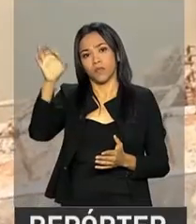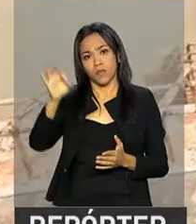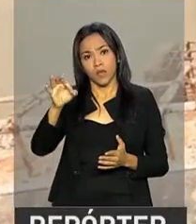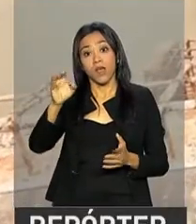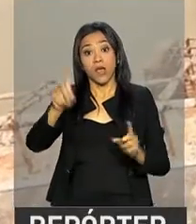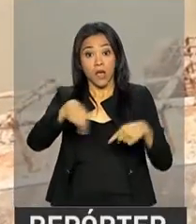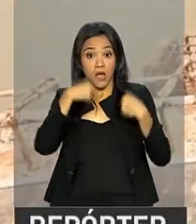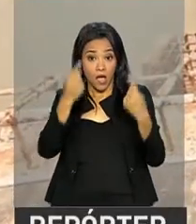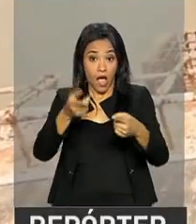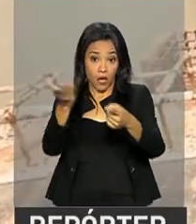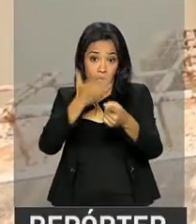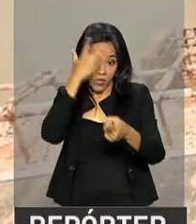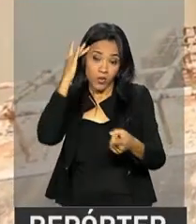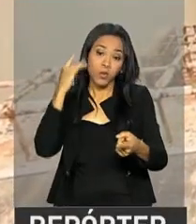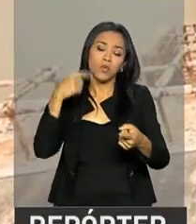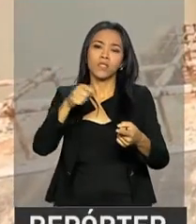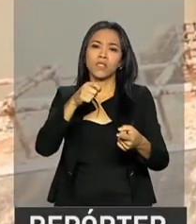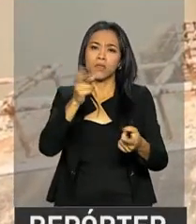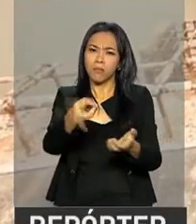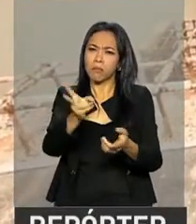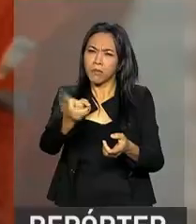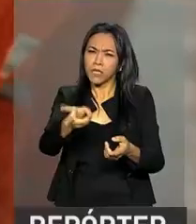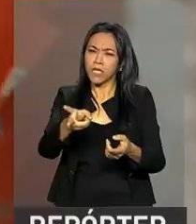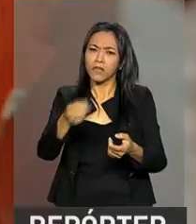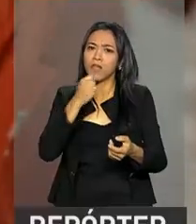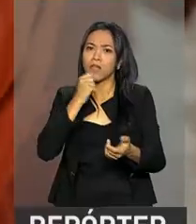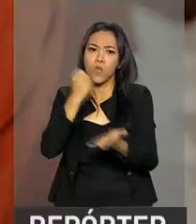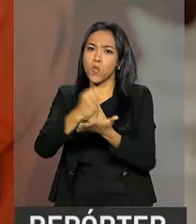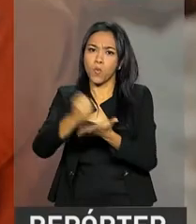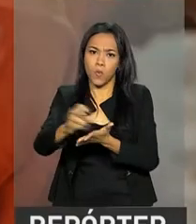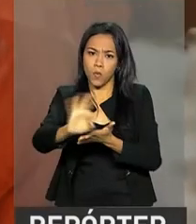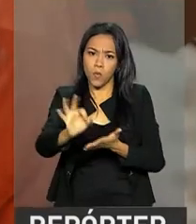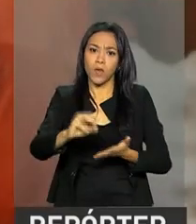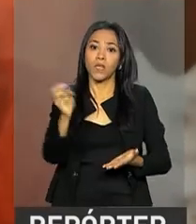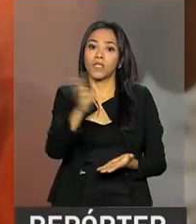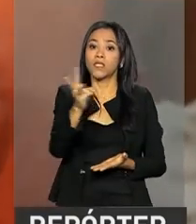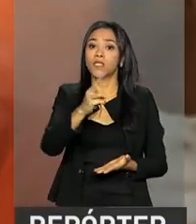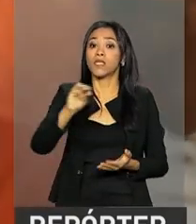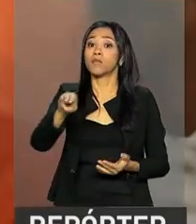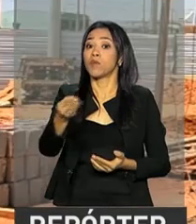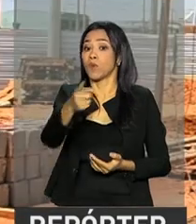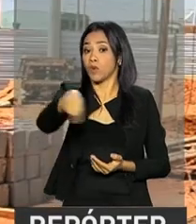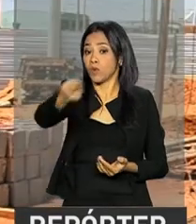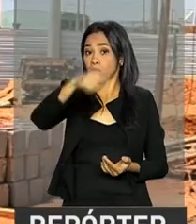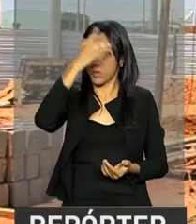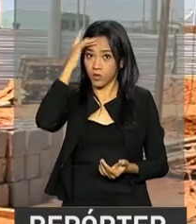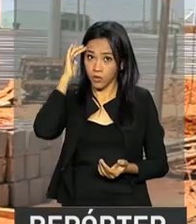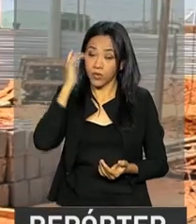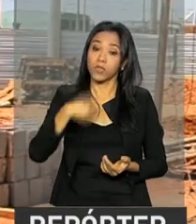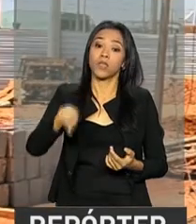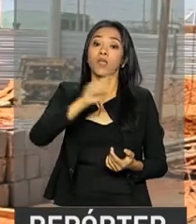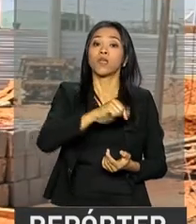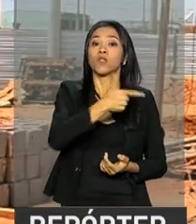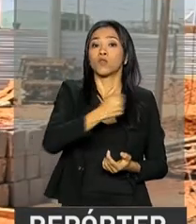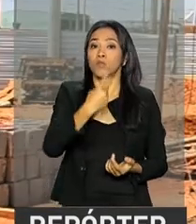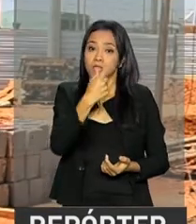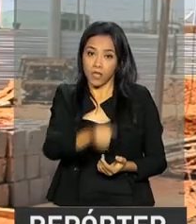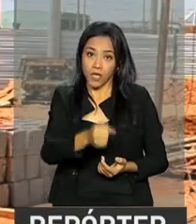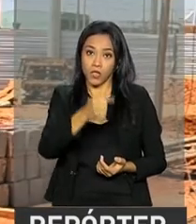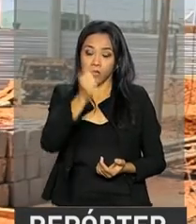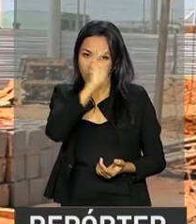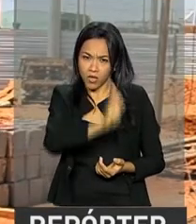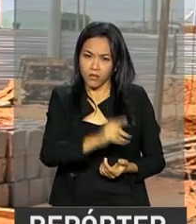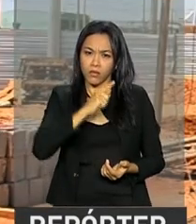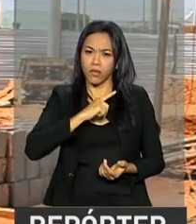já o número de trabalhadores formais se manteve estável cerca de 33 milhões de pessoas em 2017 o brasil acumulou